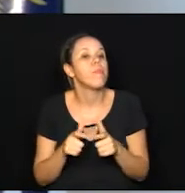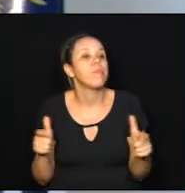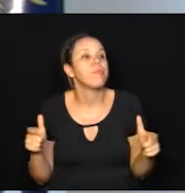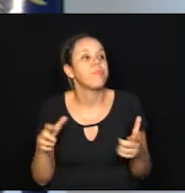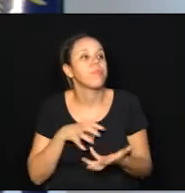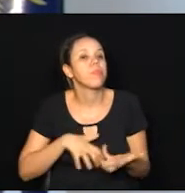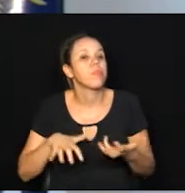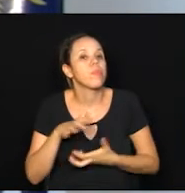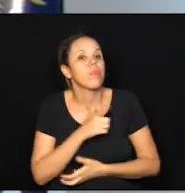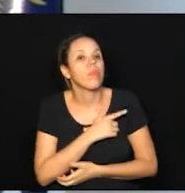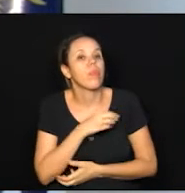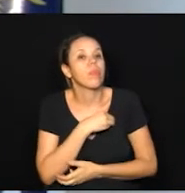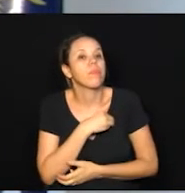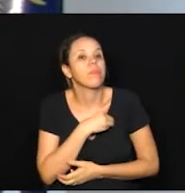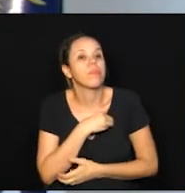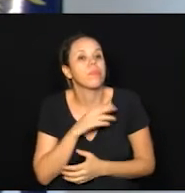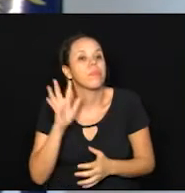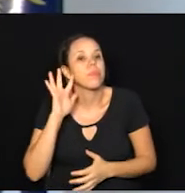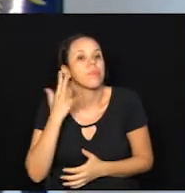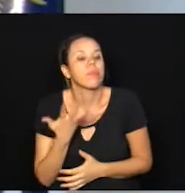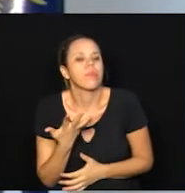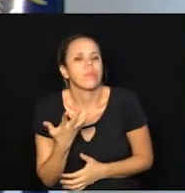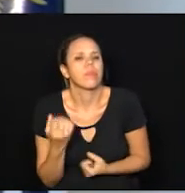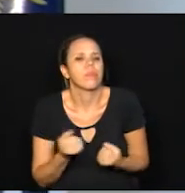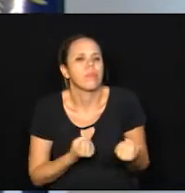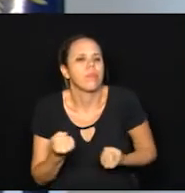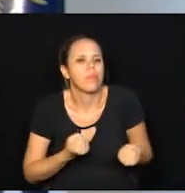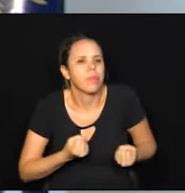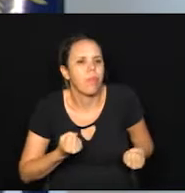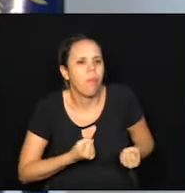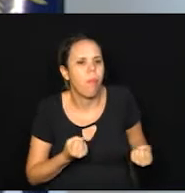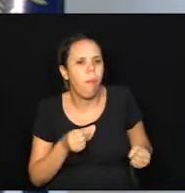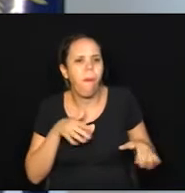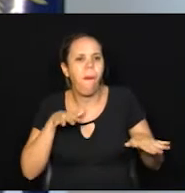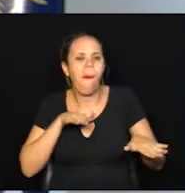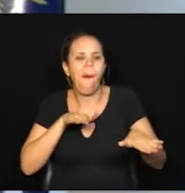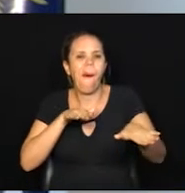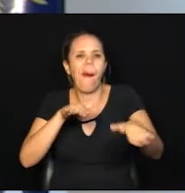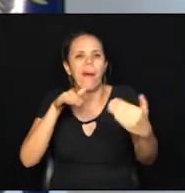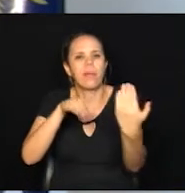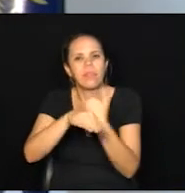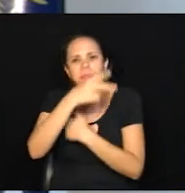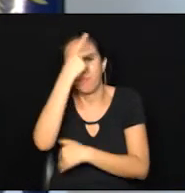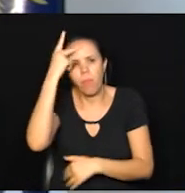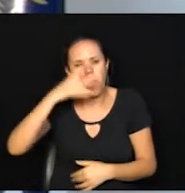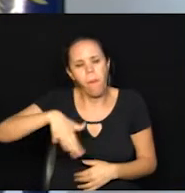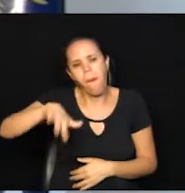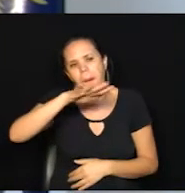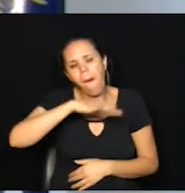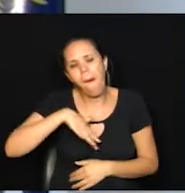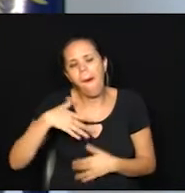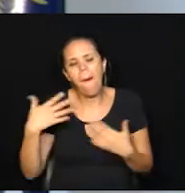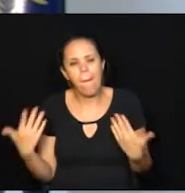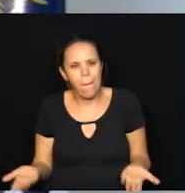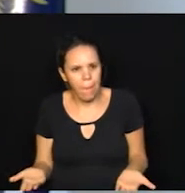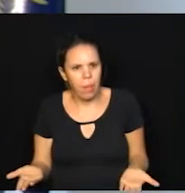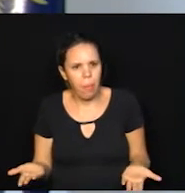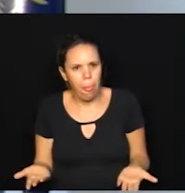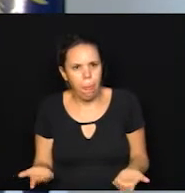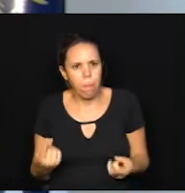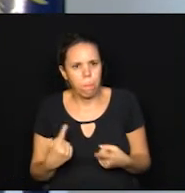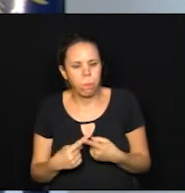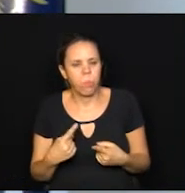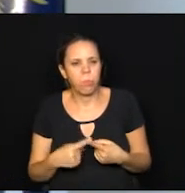problemático para a Guarda Municipal? São os veículos circulando, as pessoas circulando ou até mesmo